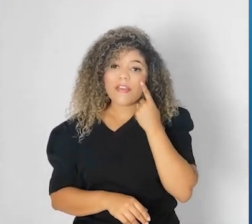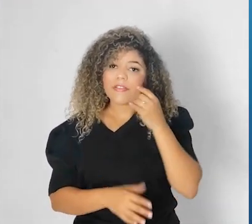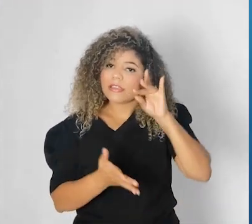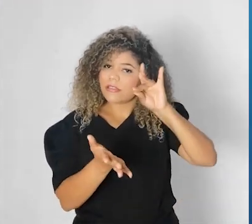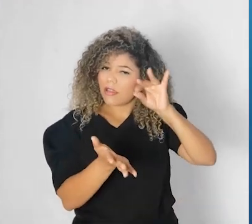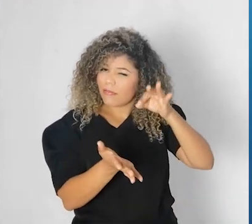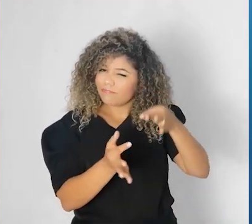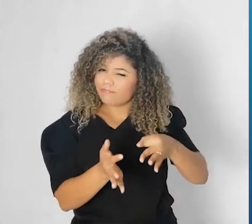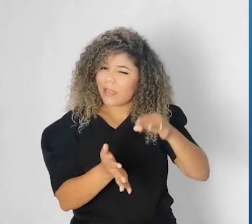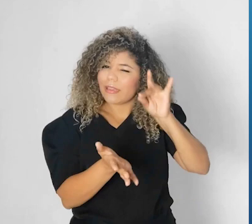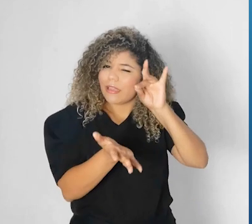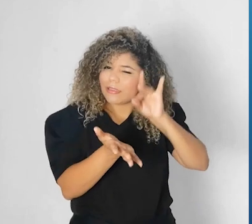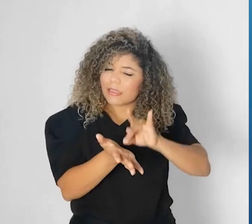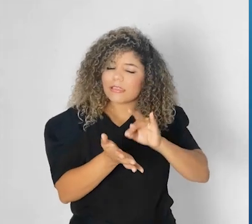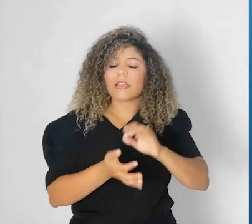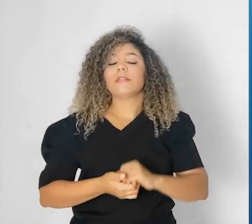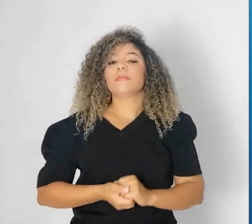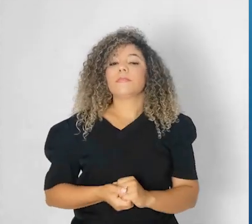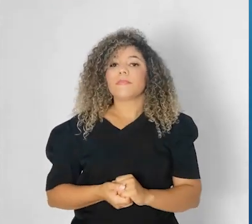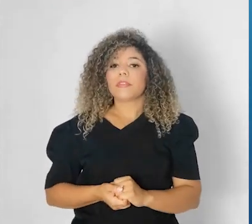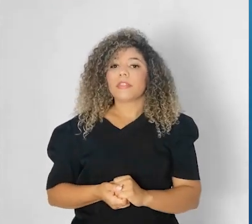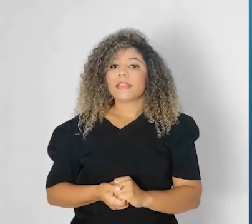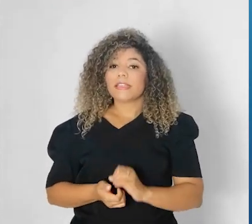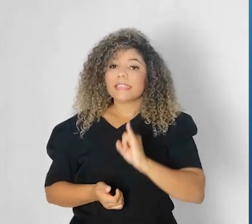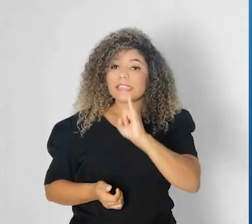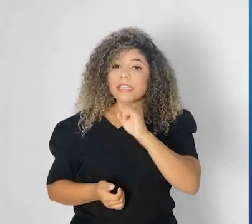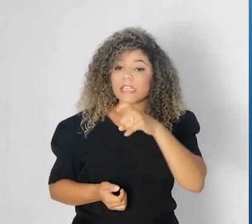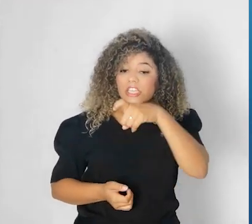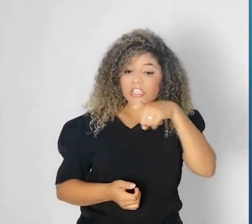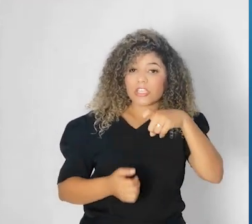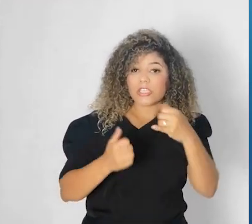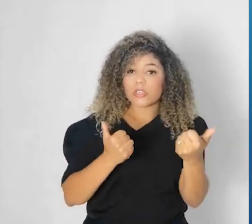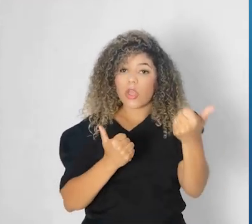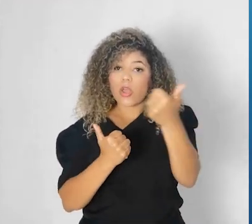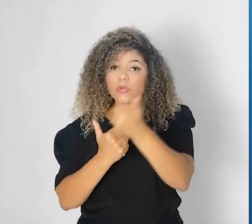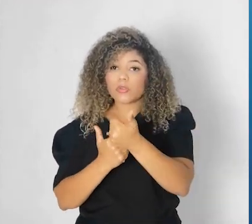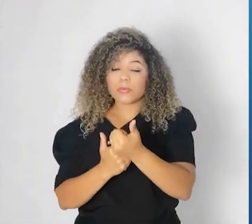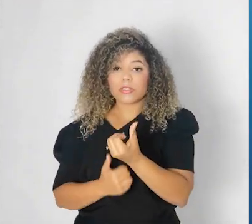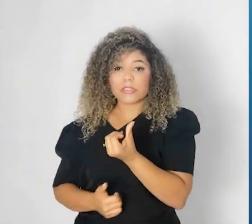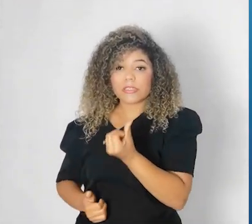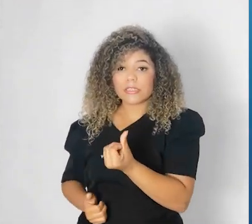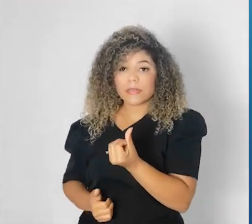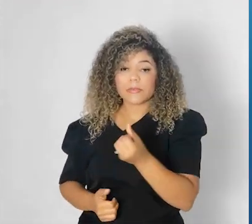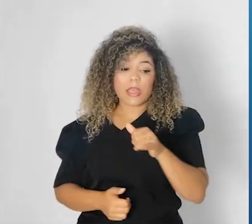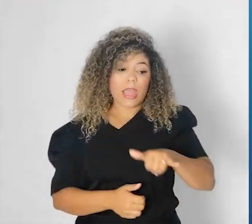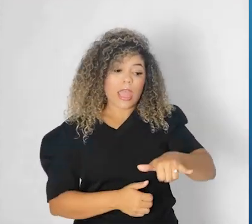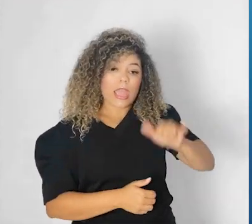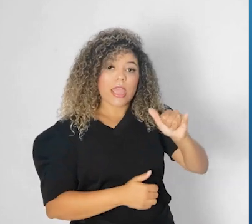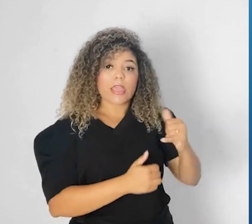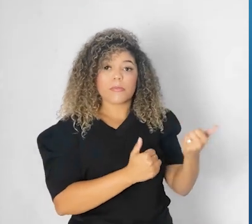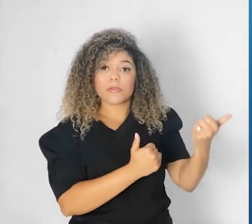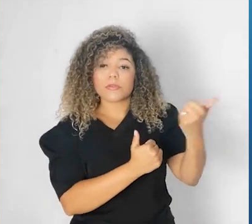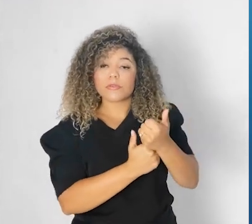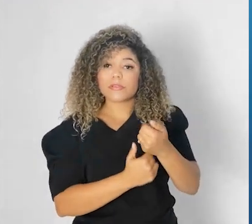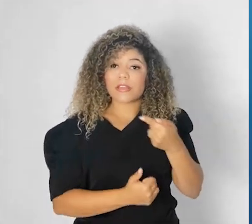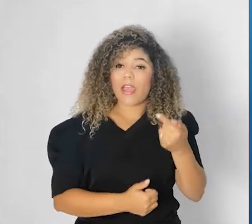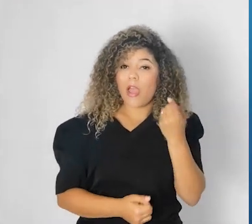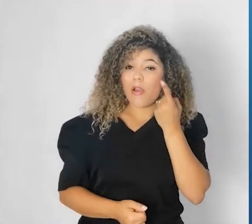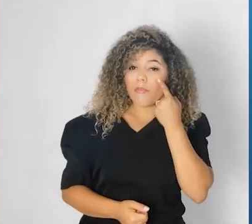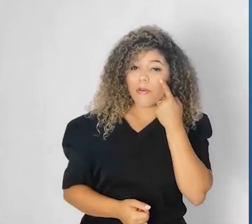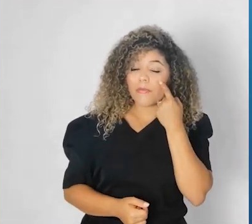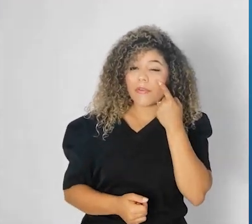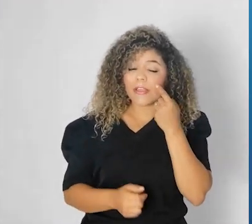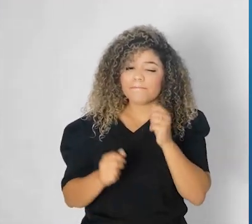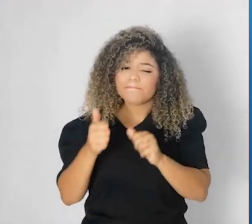verdade. X, se para x for 6 e para y for 7, vamos ver se vai